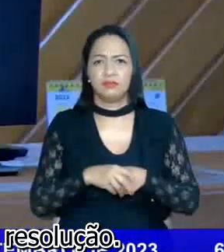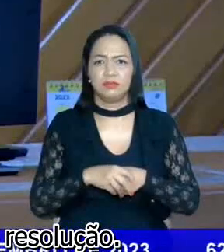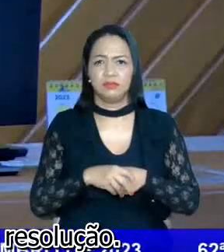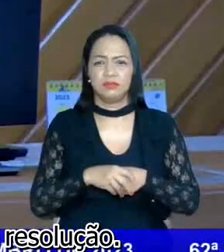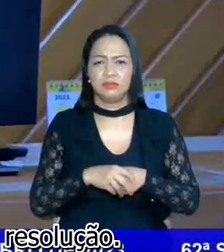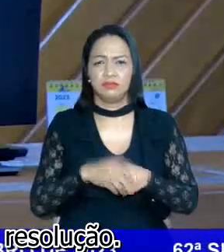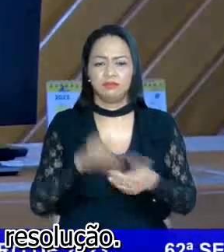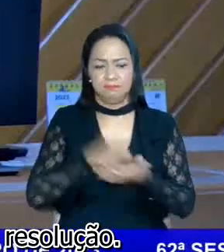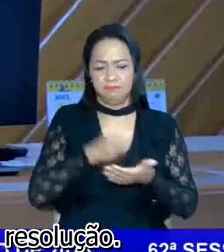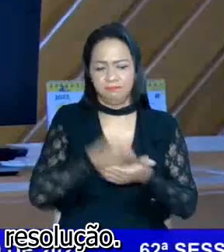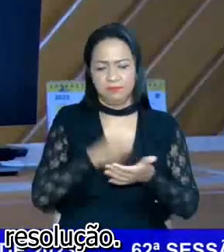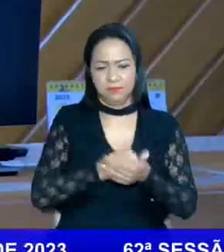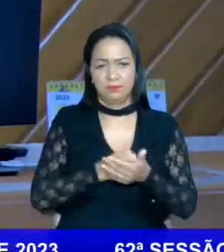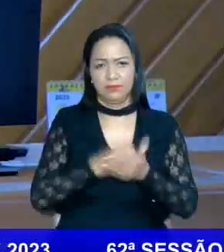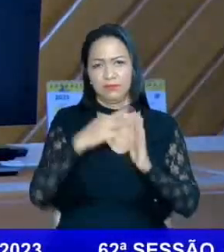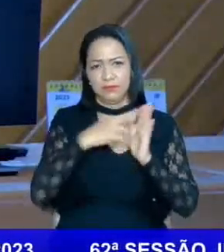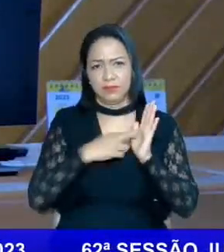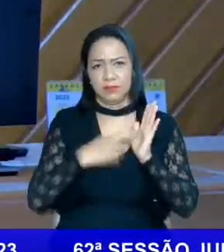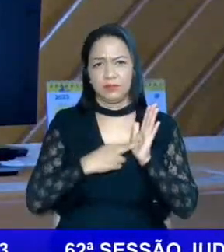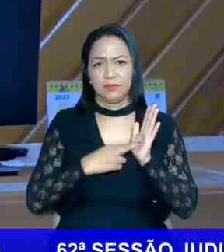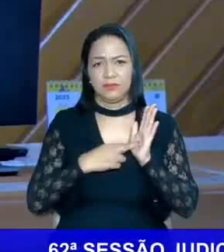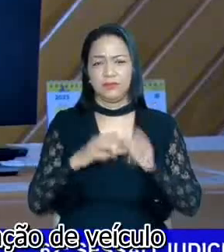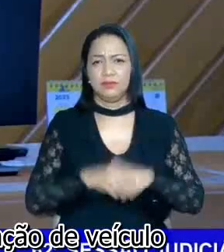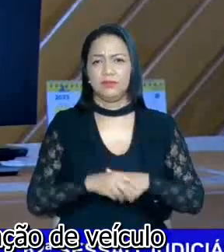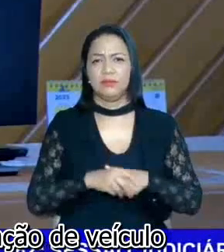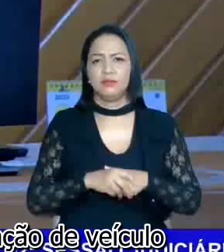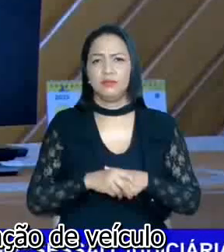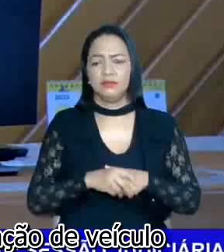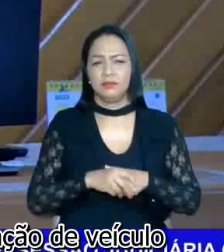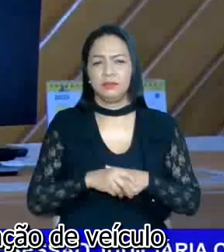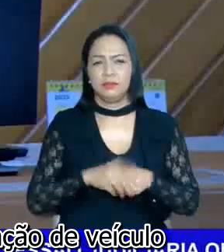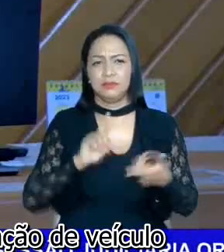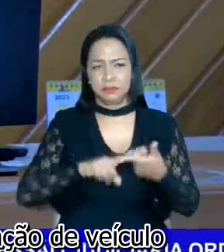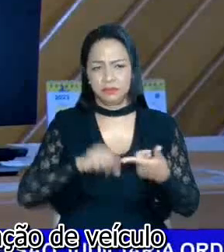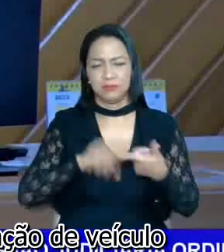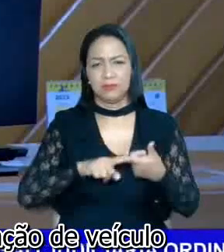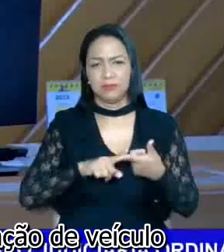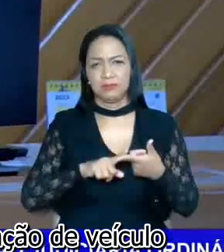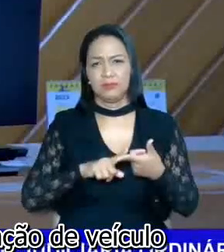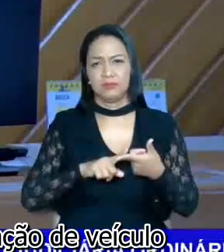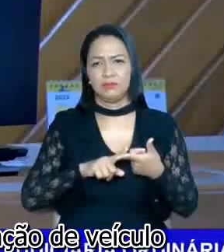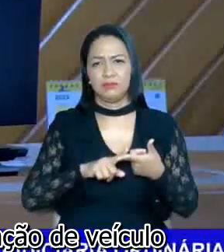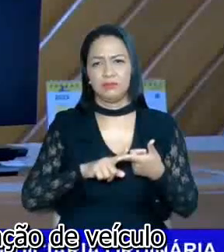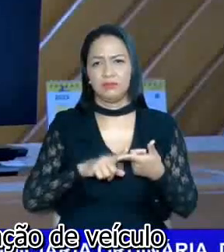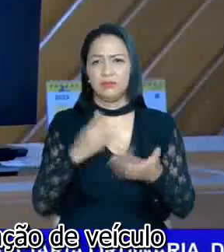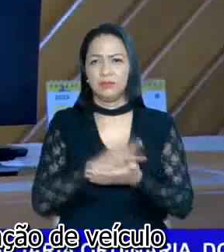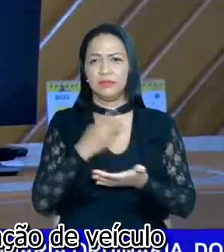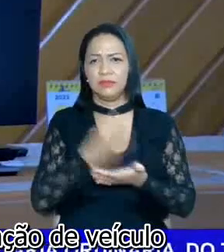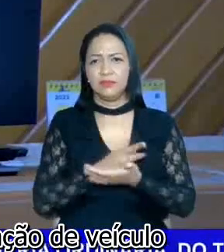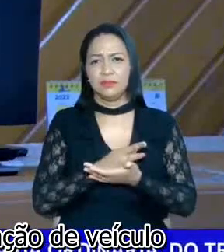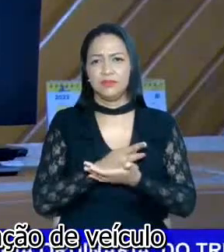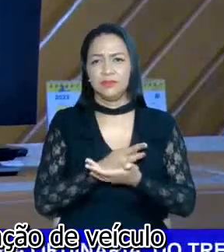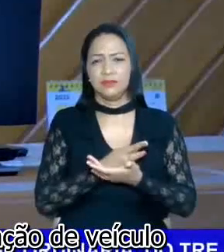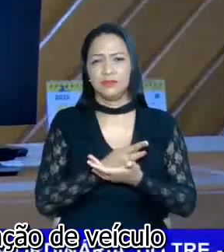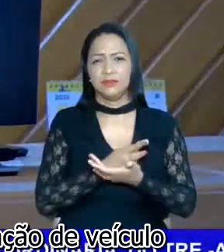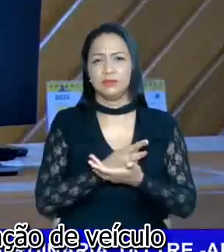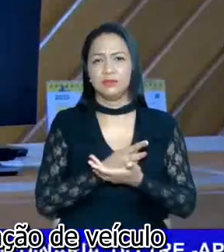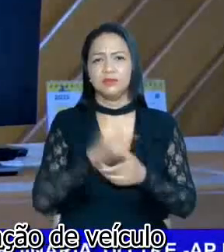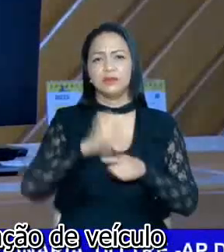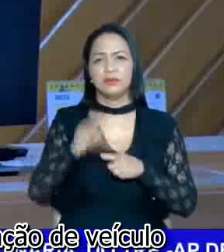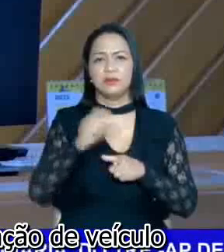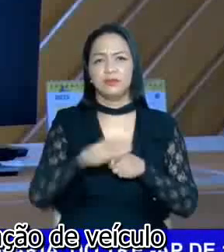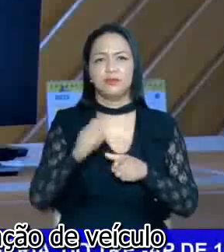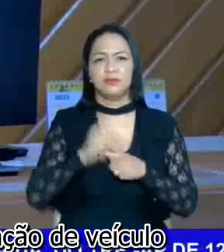termos rigorosos da resolução. E, ademais, também há uma irregularidade relativa à